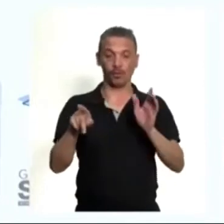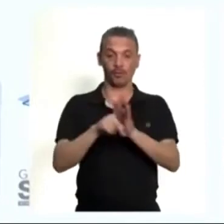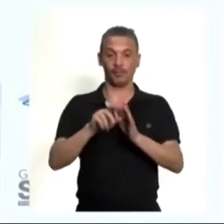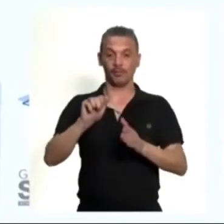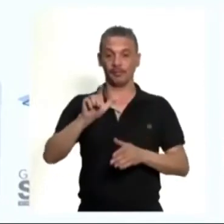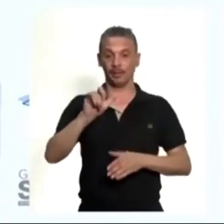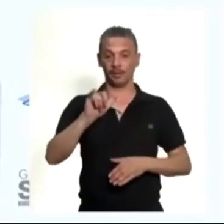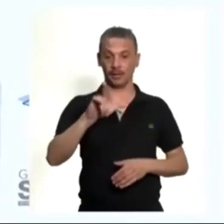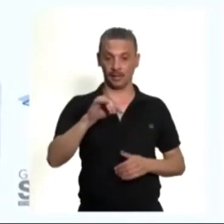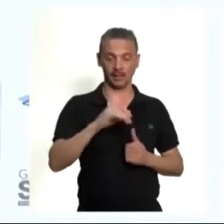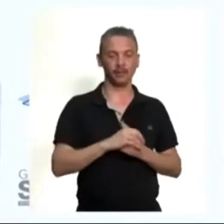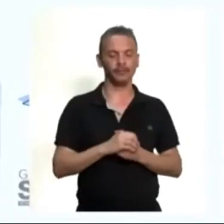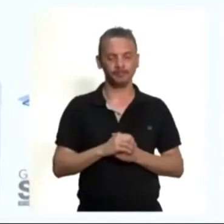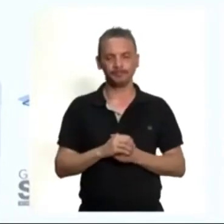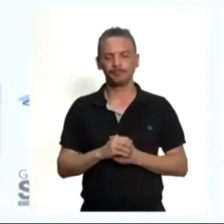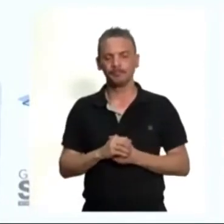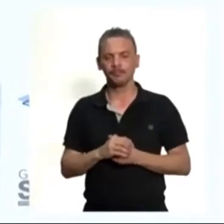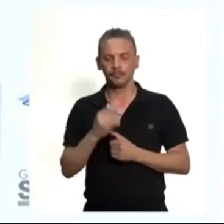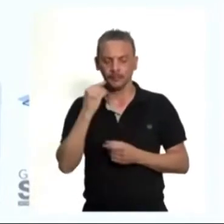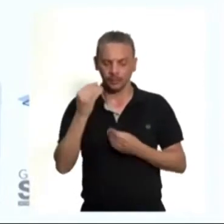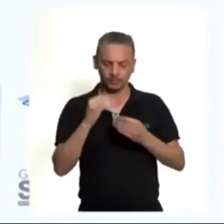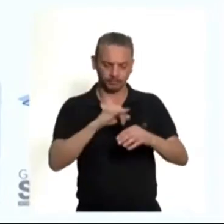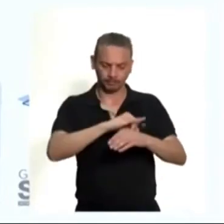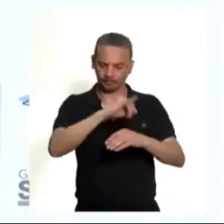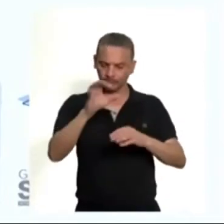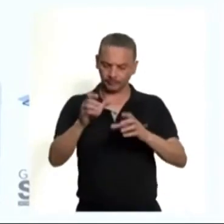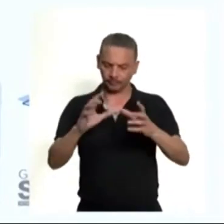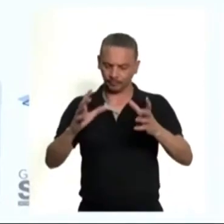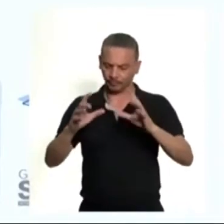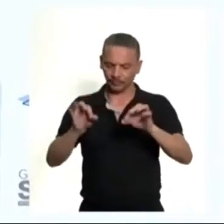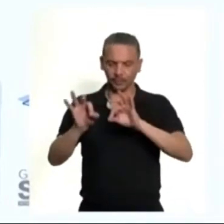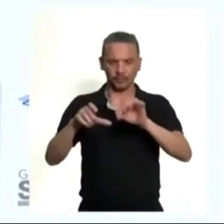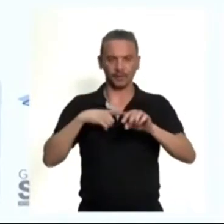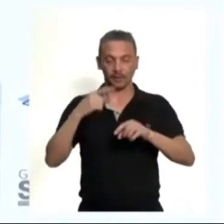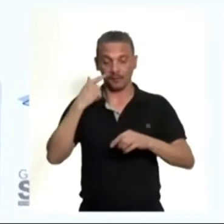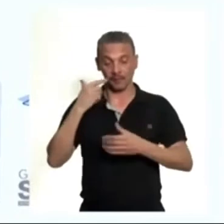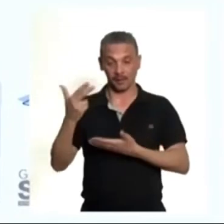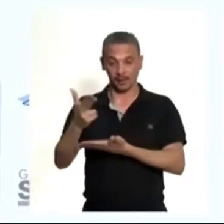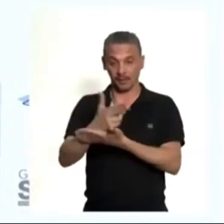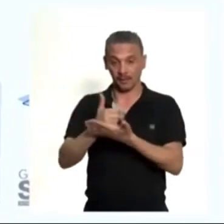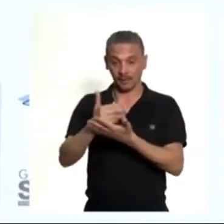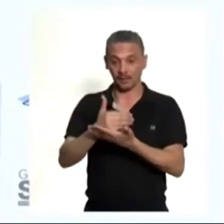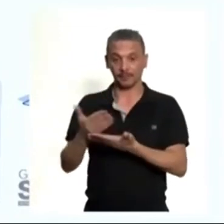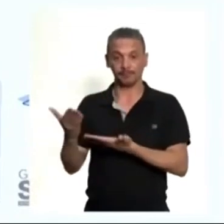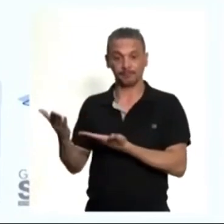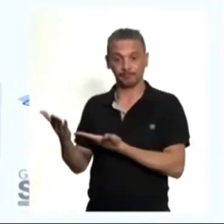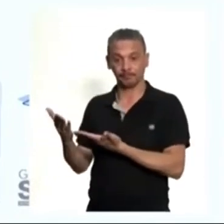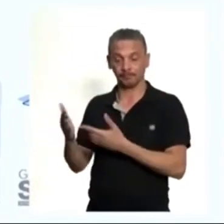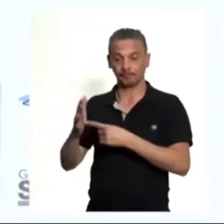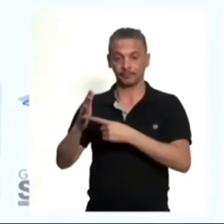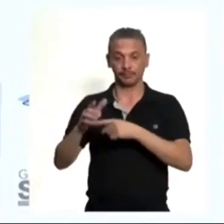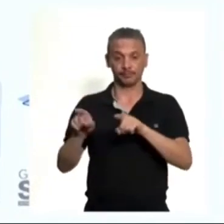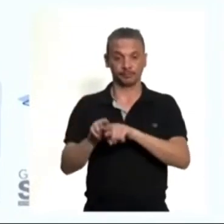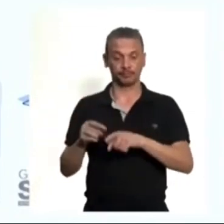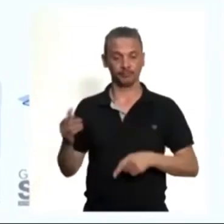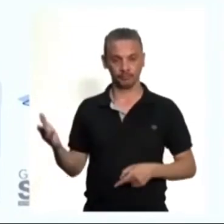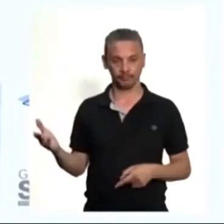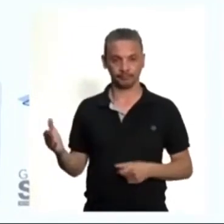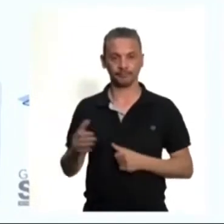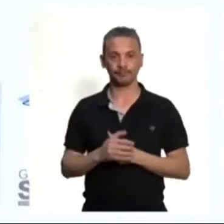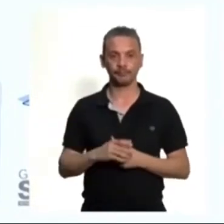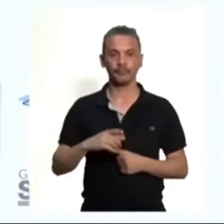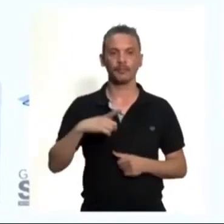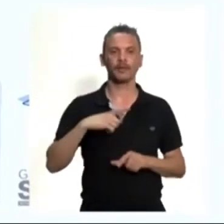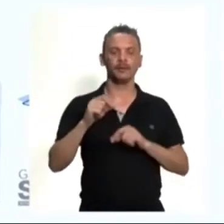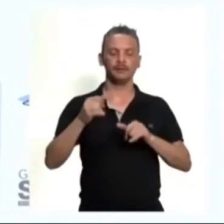alcalino. O esquema de funcionamento da bateria zinco-ar está representado na figura no funcionamento da bateria. Aí ele fala assim, no funcionamento da bateria, a